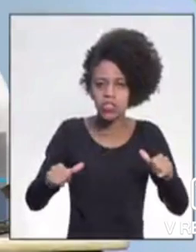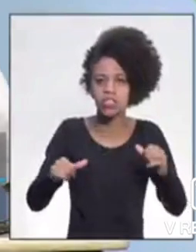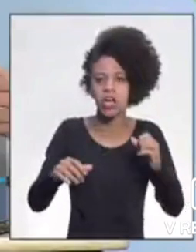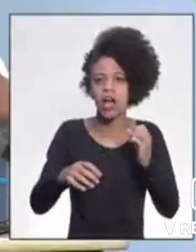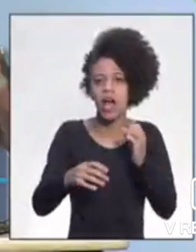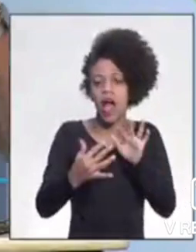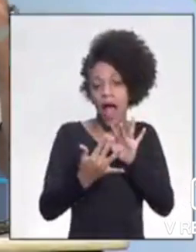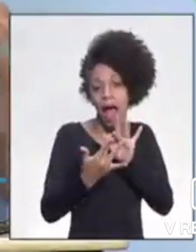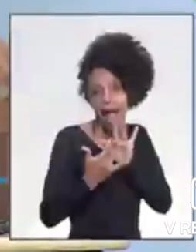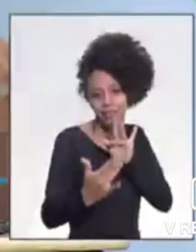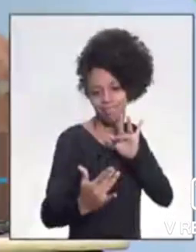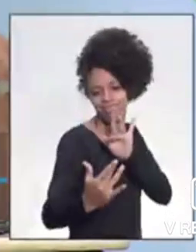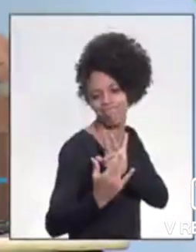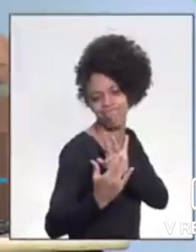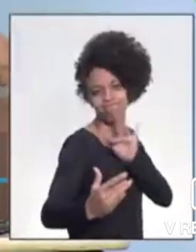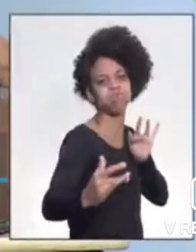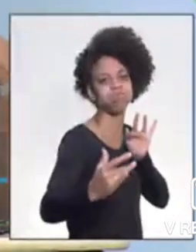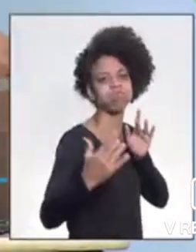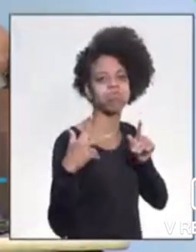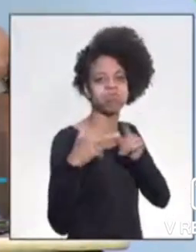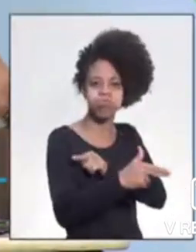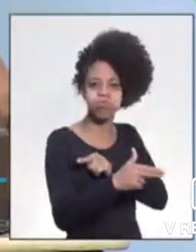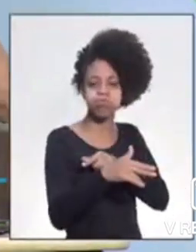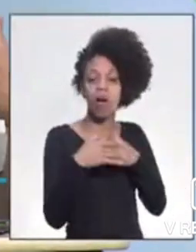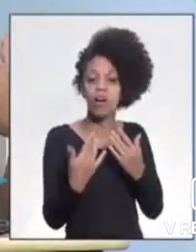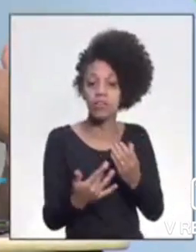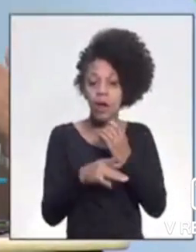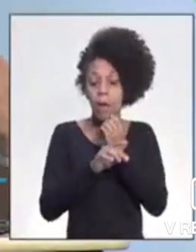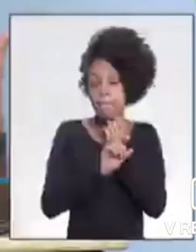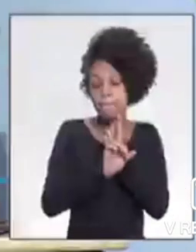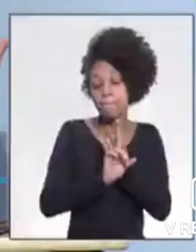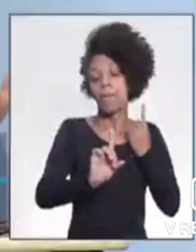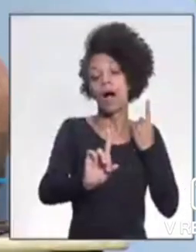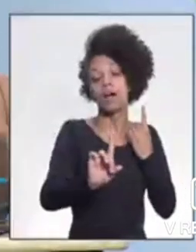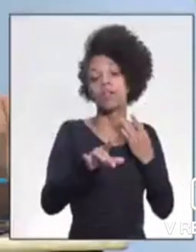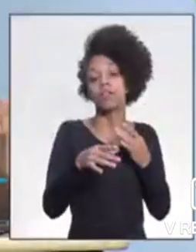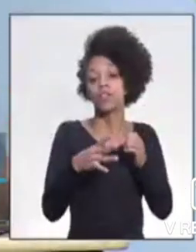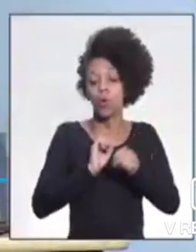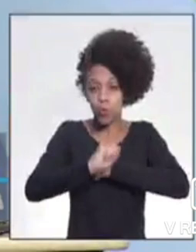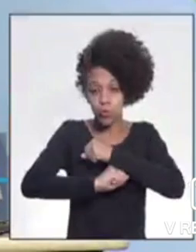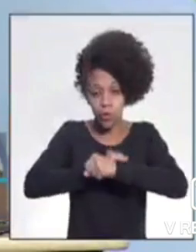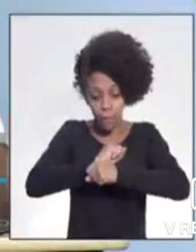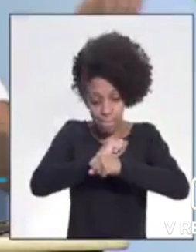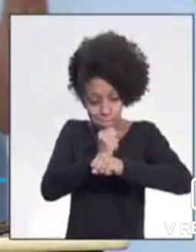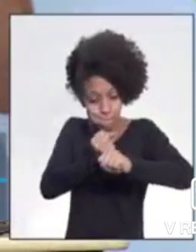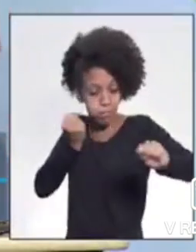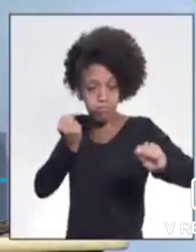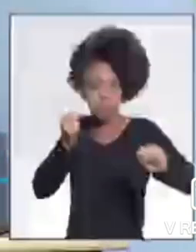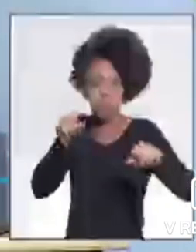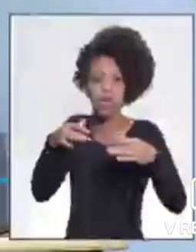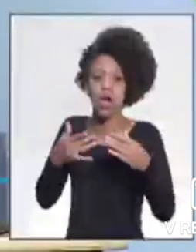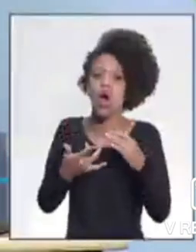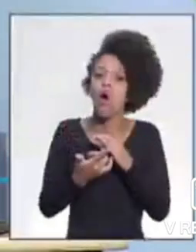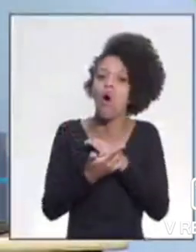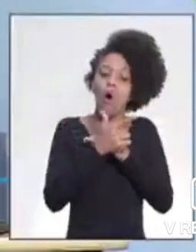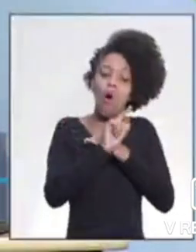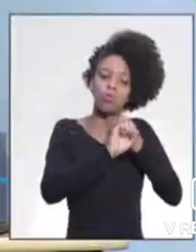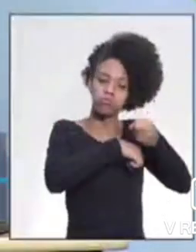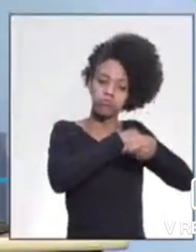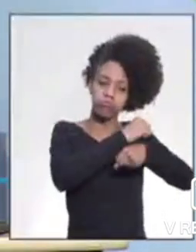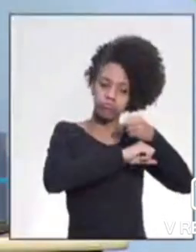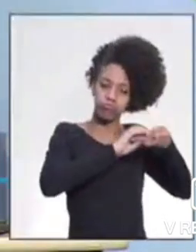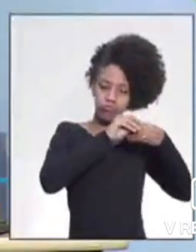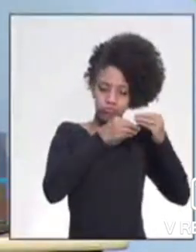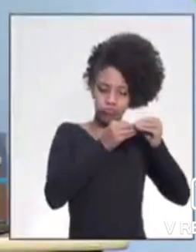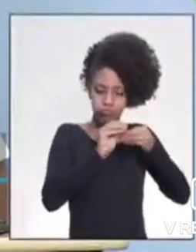quebrada e a gente está agora separado. A gente se separa e os átomos se separam e buscam outras conexões com outros elementos